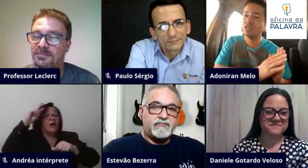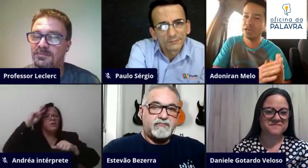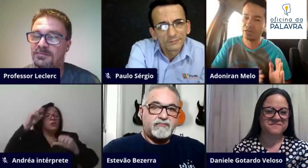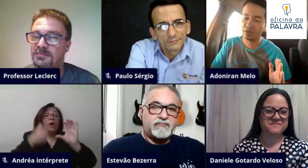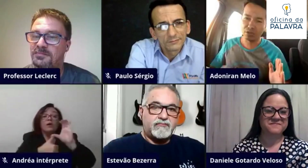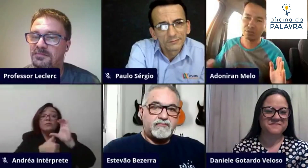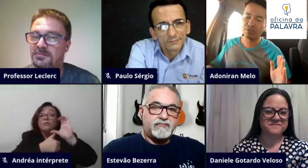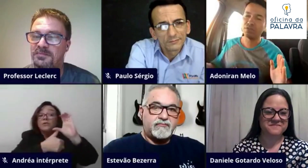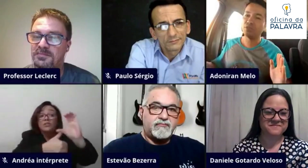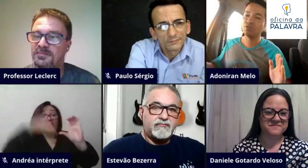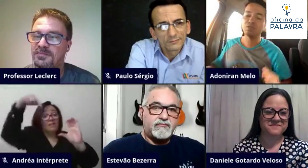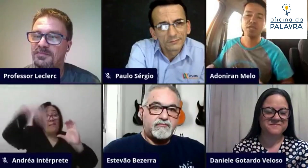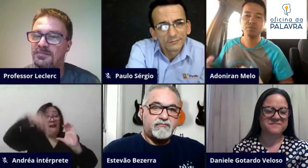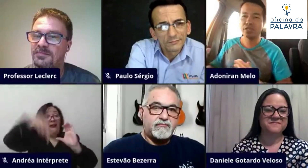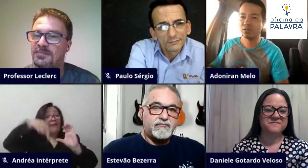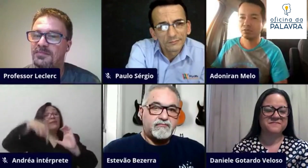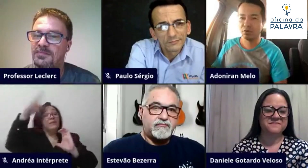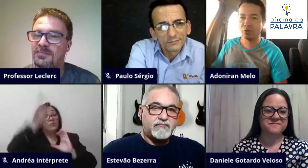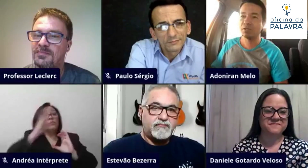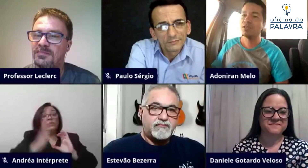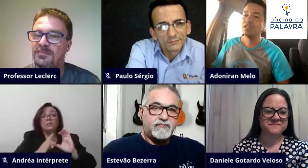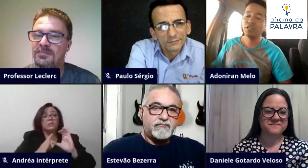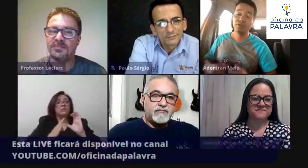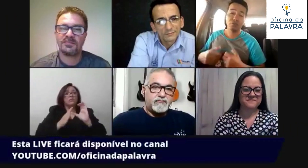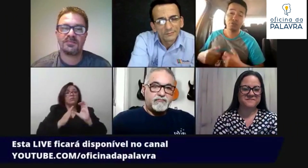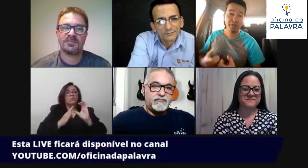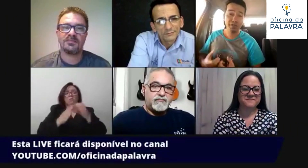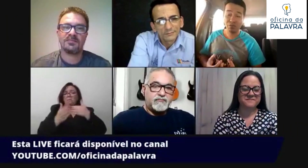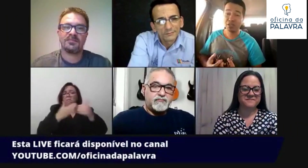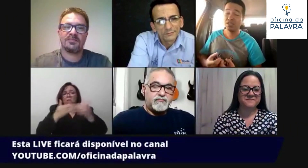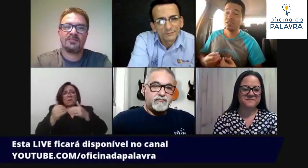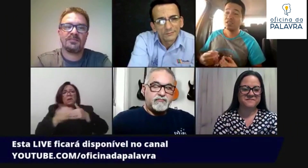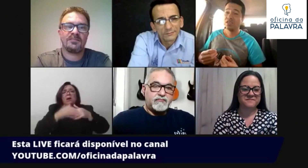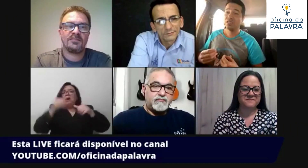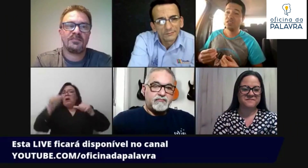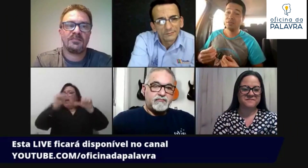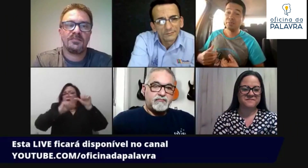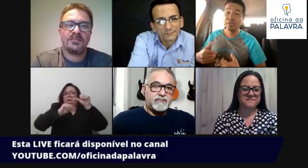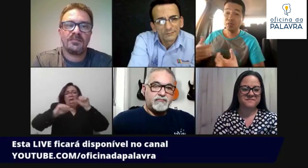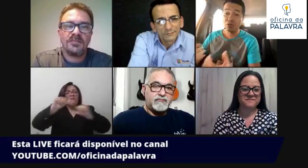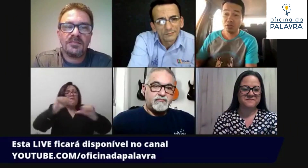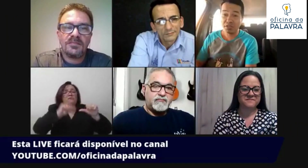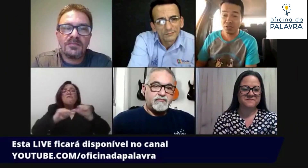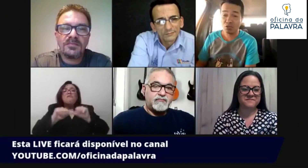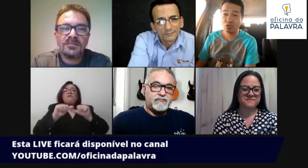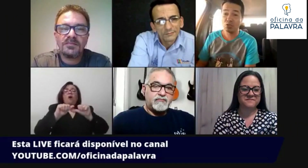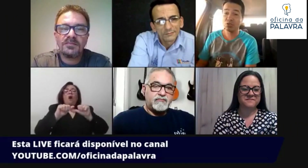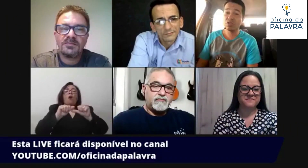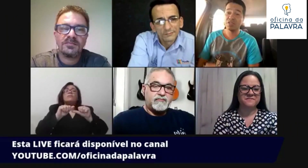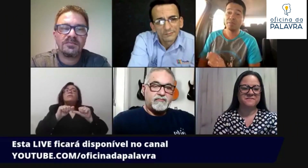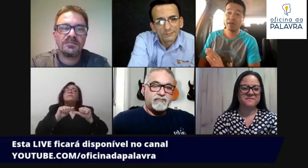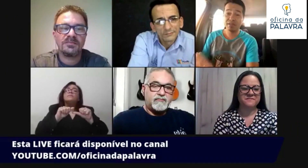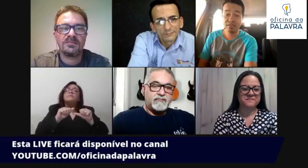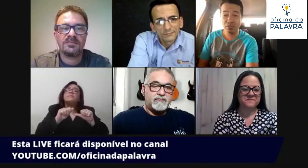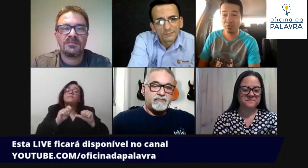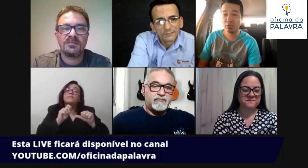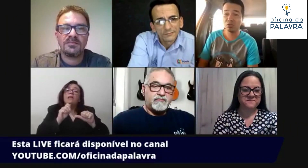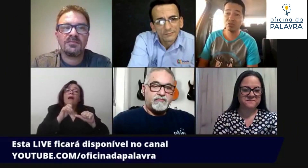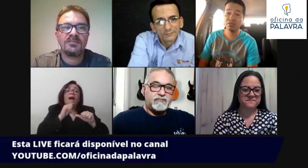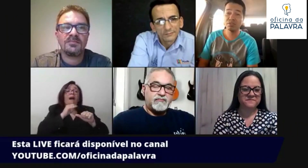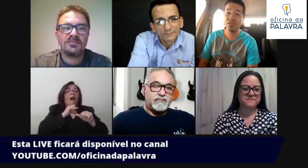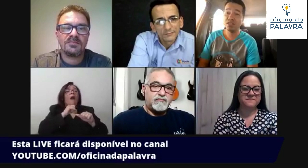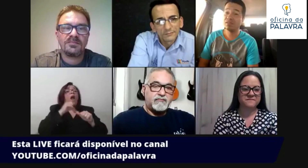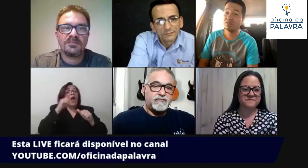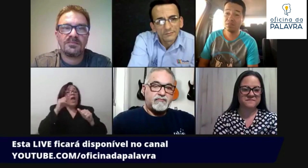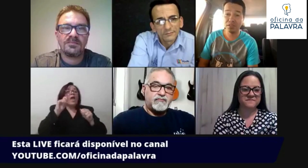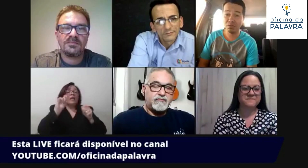todo o cenário que nós vivemos, mesmo na reforma. A reforma talvez ainda ampliou esse discurso de separação da pessoa